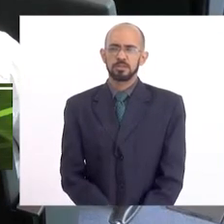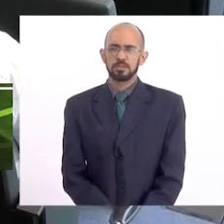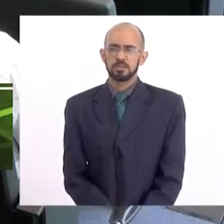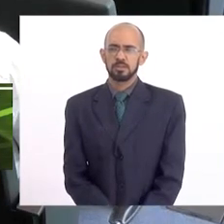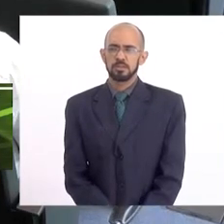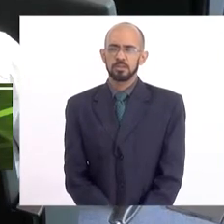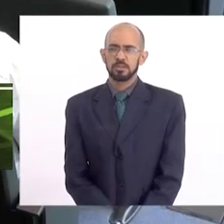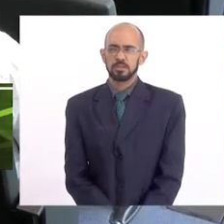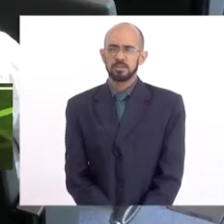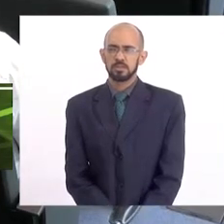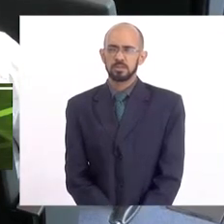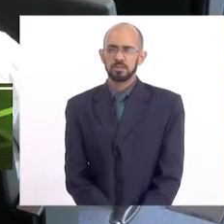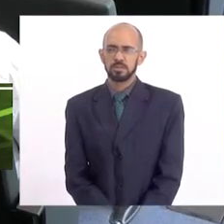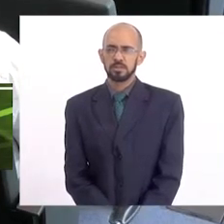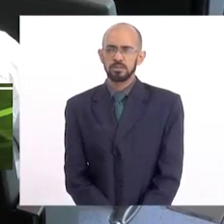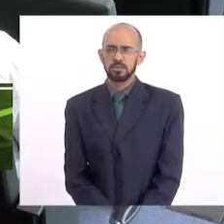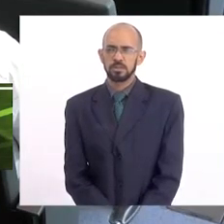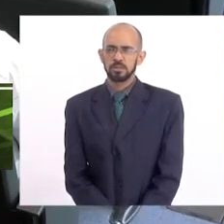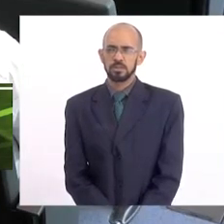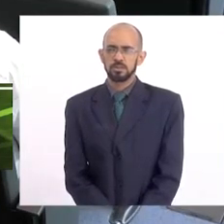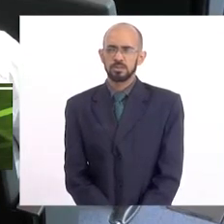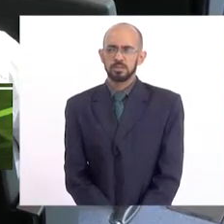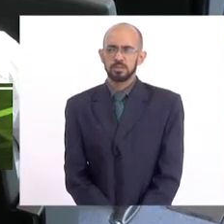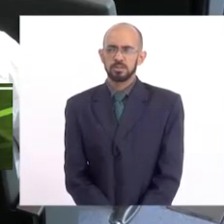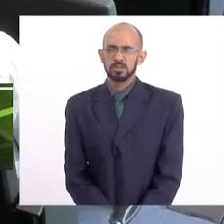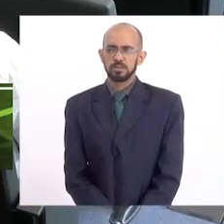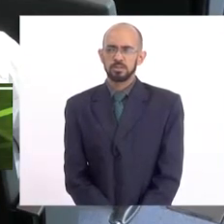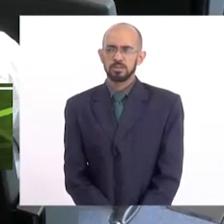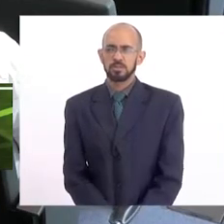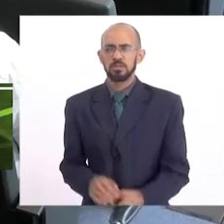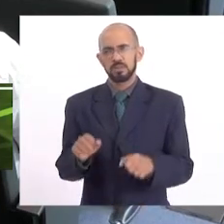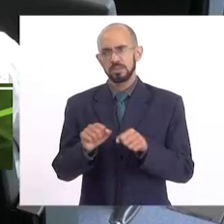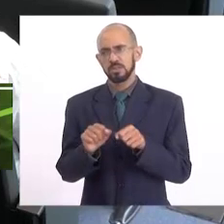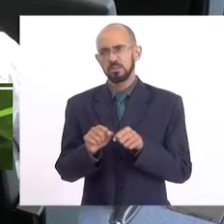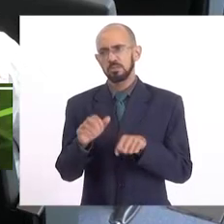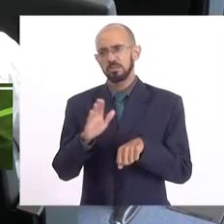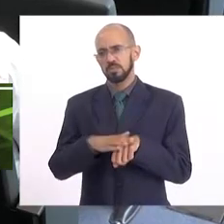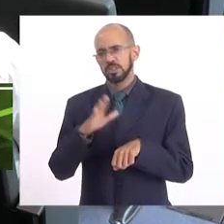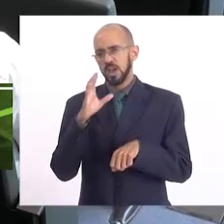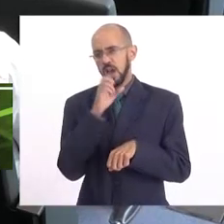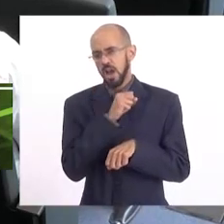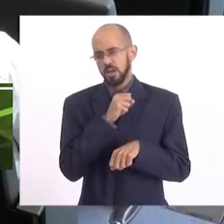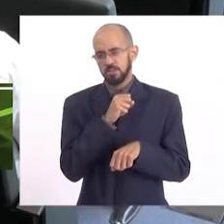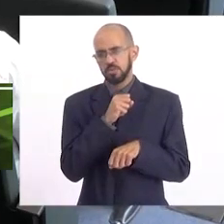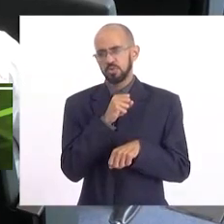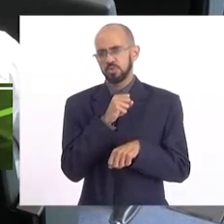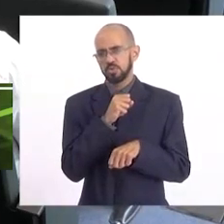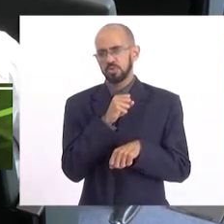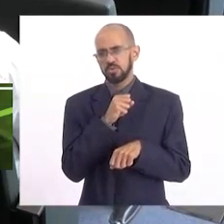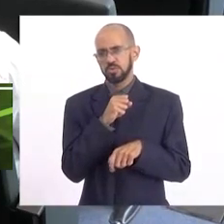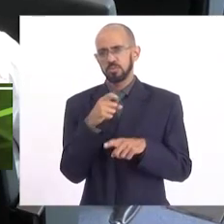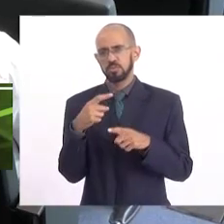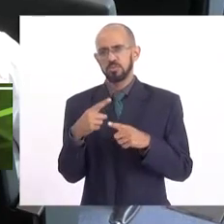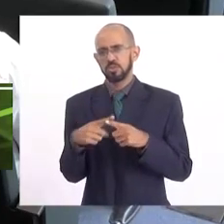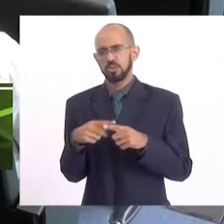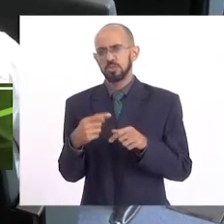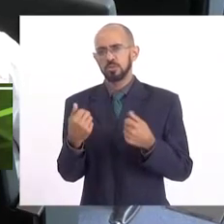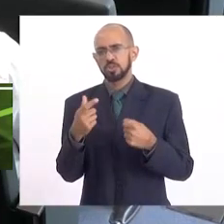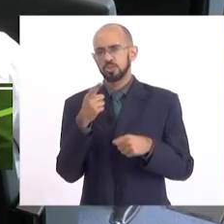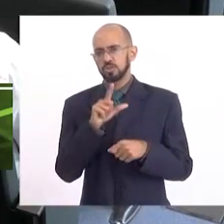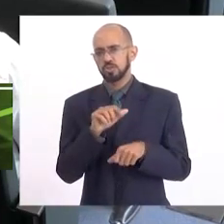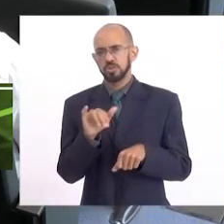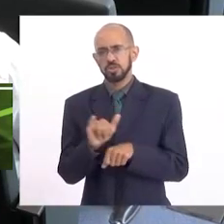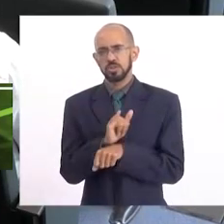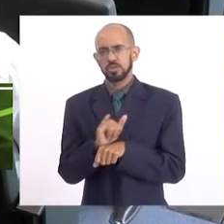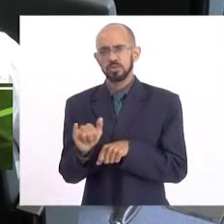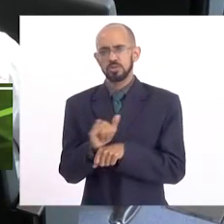Tentar fazer o mais breve possível. Até para poder instrumentalizar e dar elementos